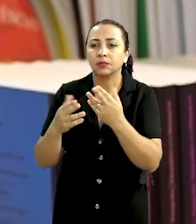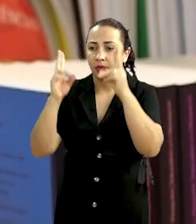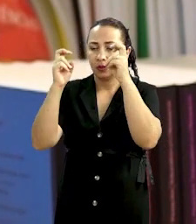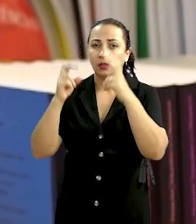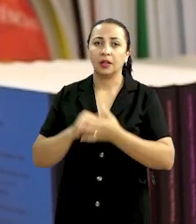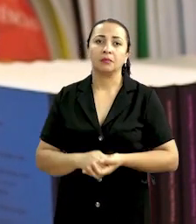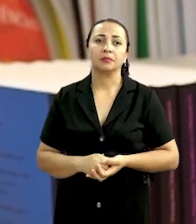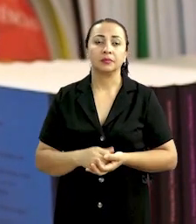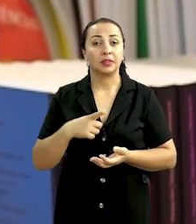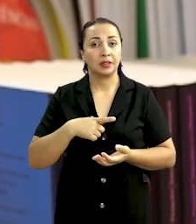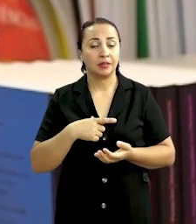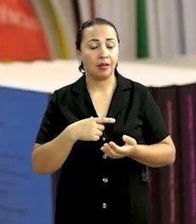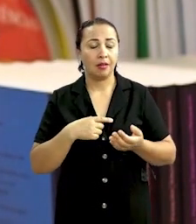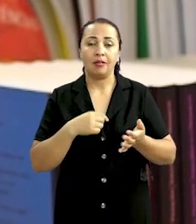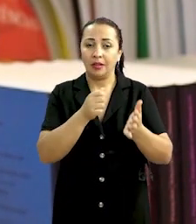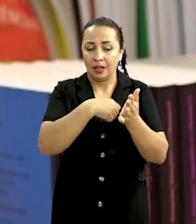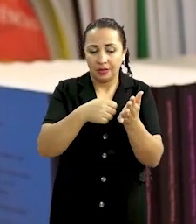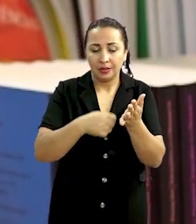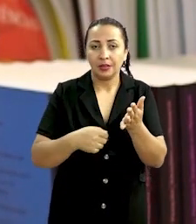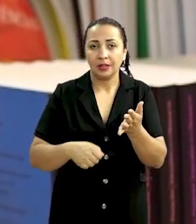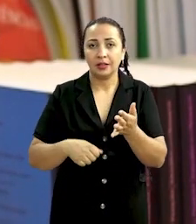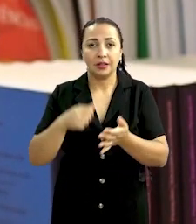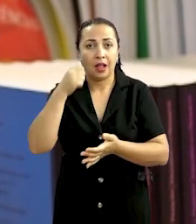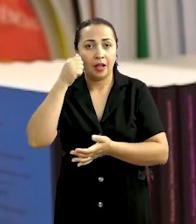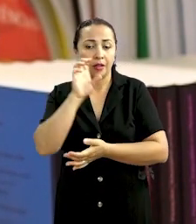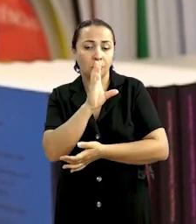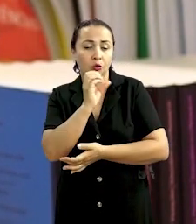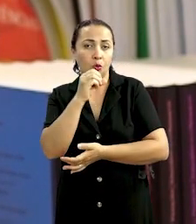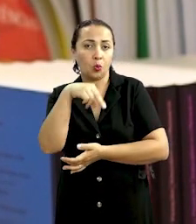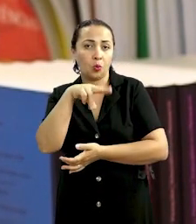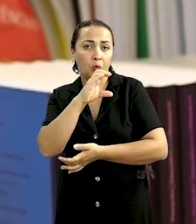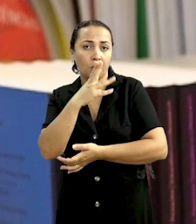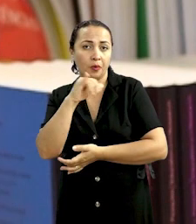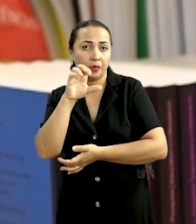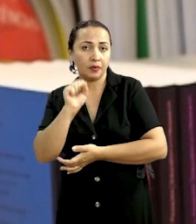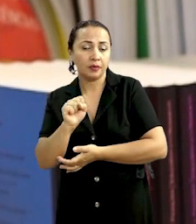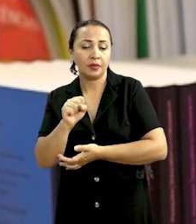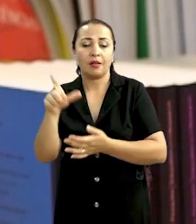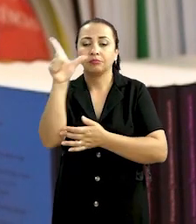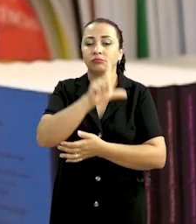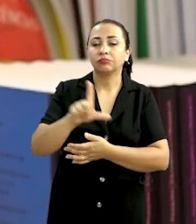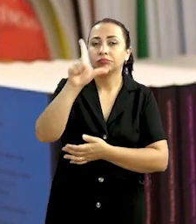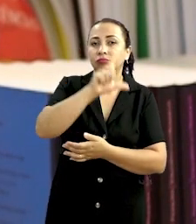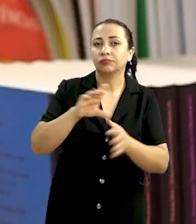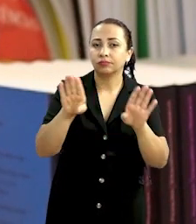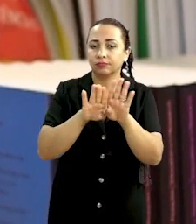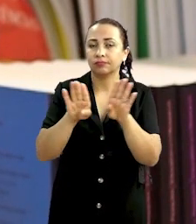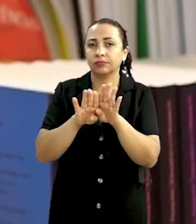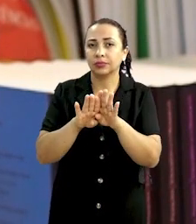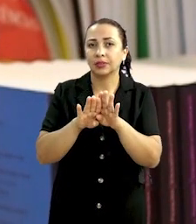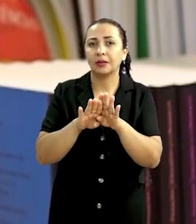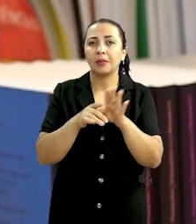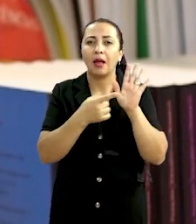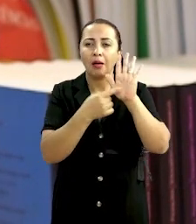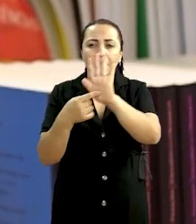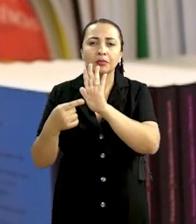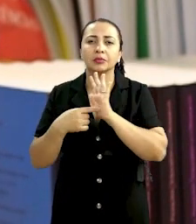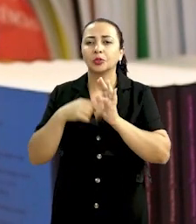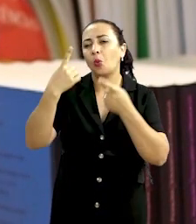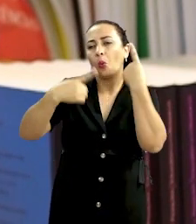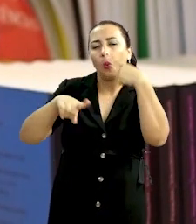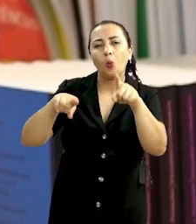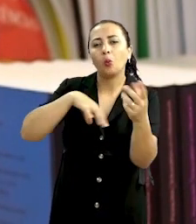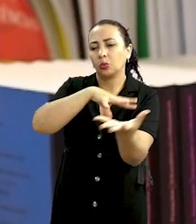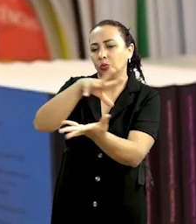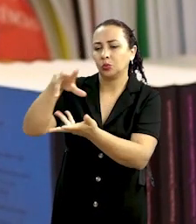temas, que são matérias, né, da escrita de Conceição Evaristo, a literatura também